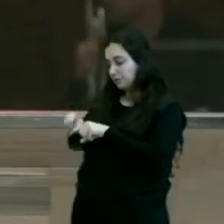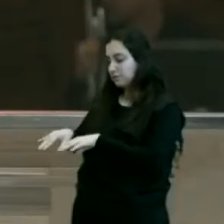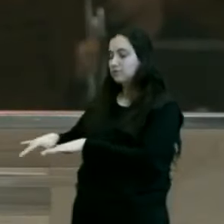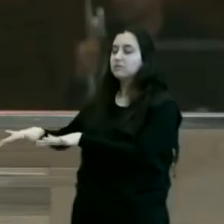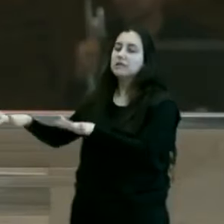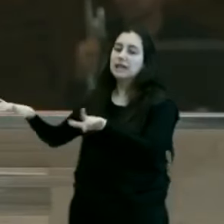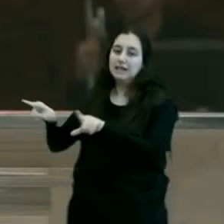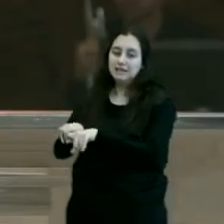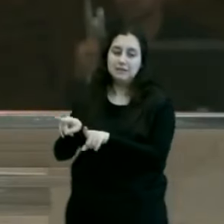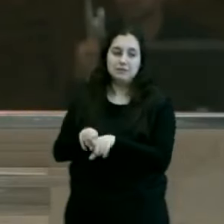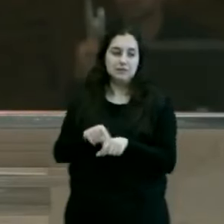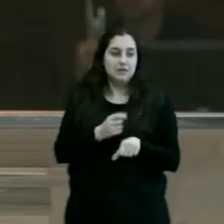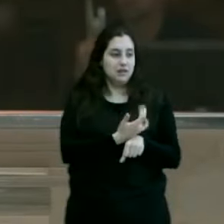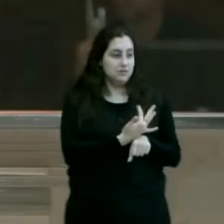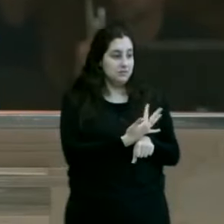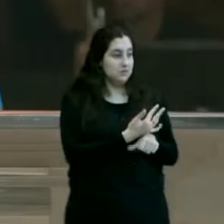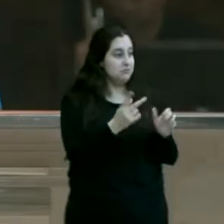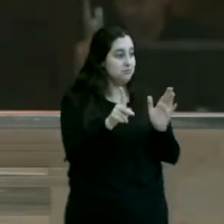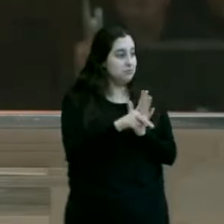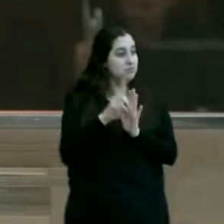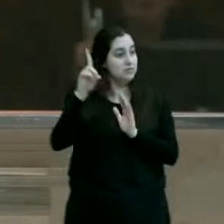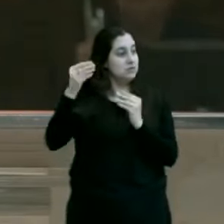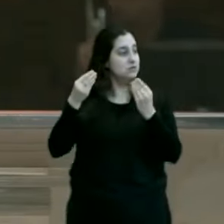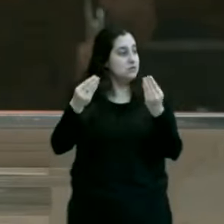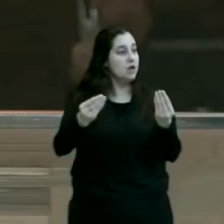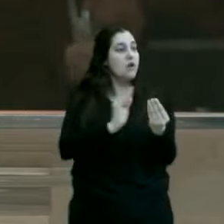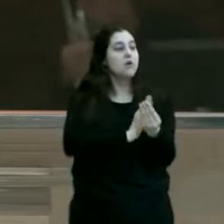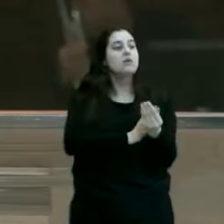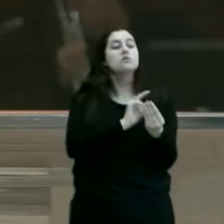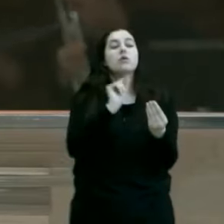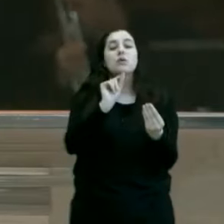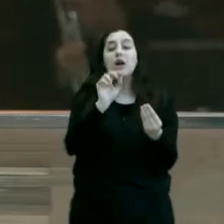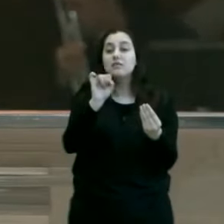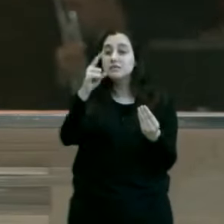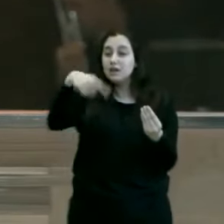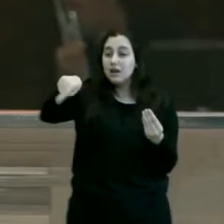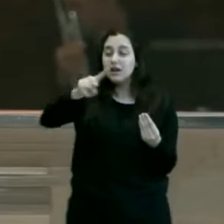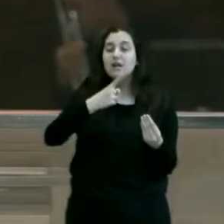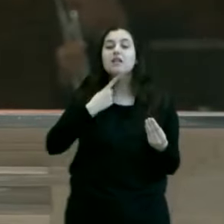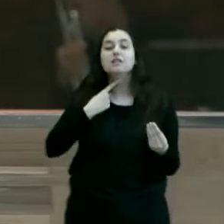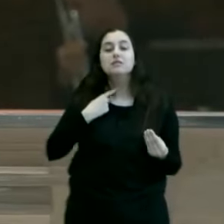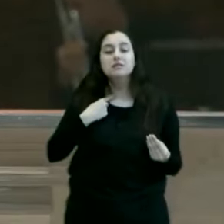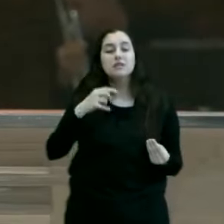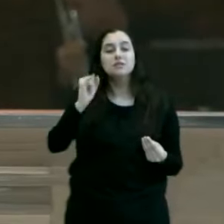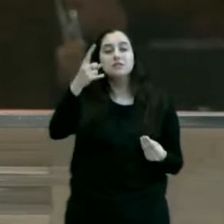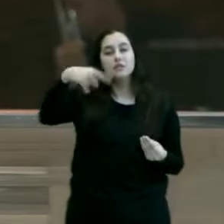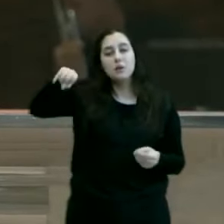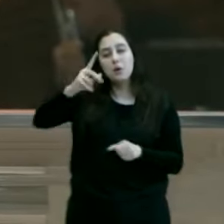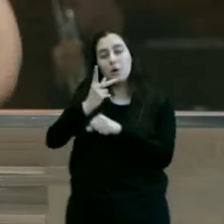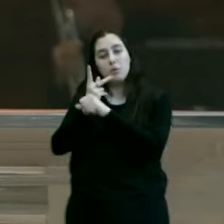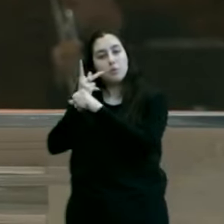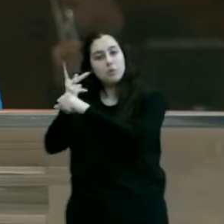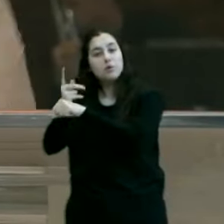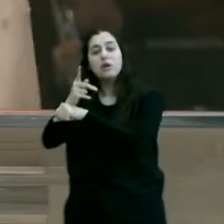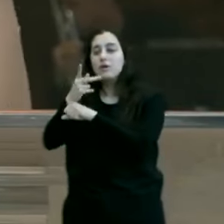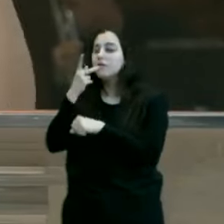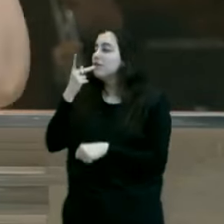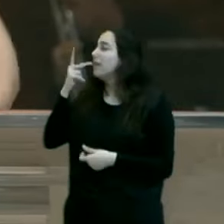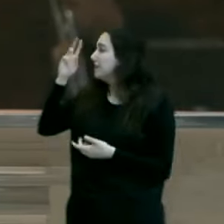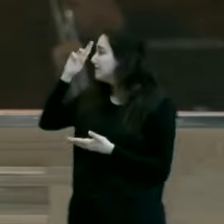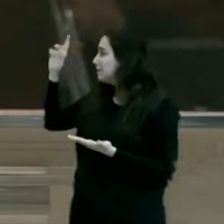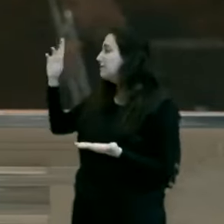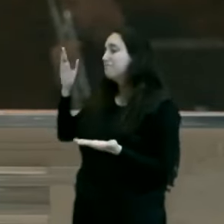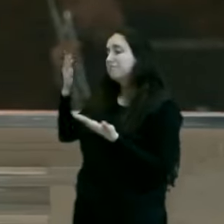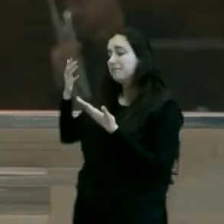avivamento pessoal que o Senhor está trazendo no teu coração. Se você desejar, se você buscar, se você disser: Senhor, eis-me